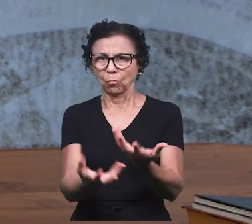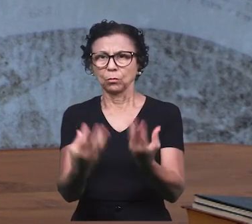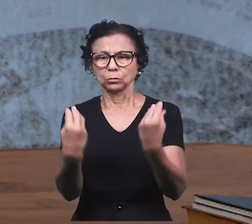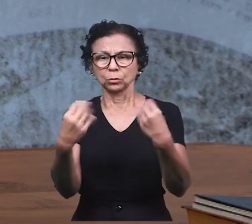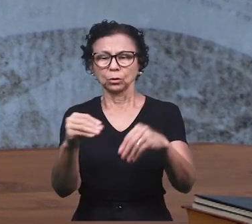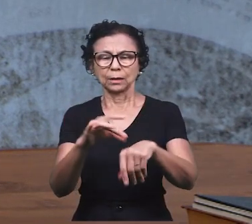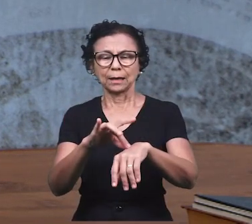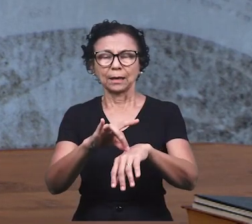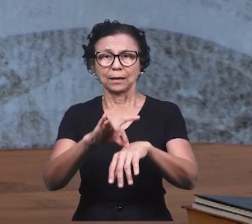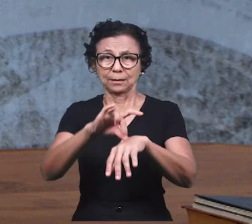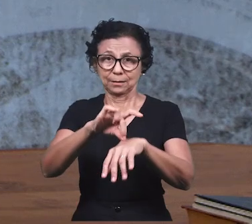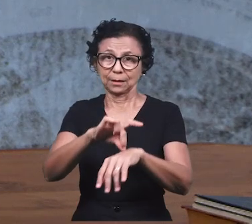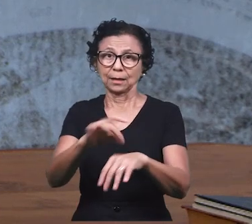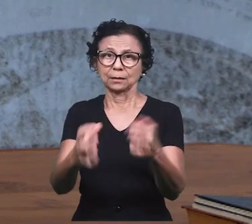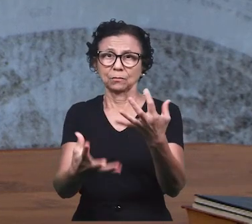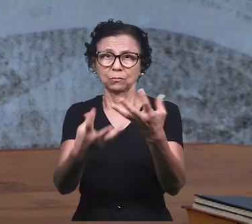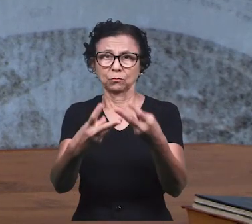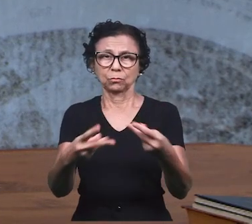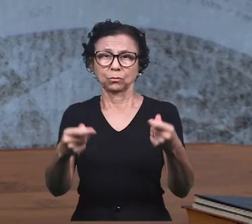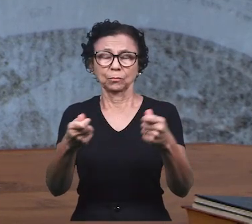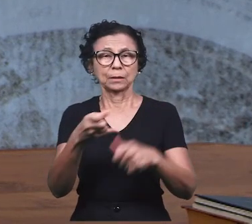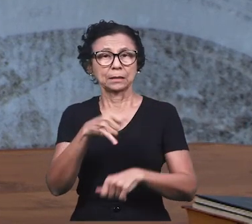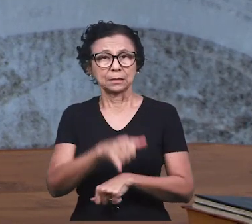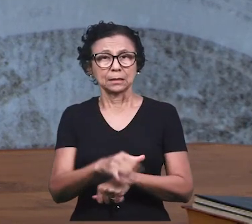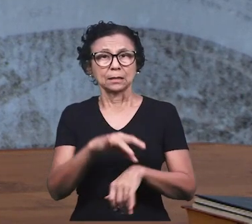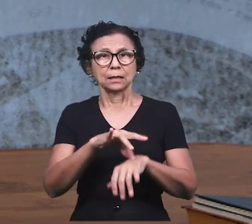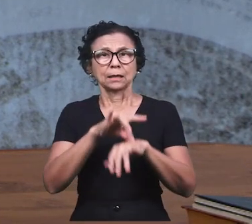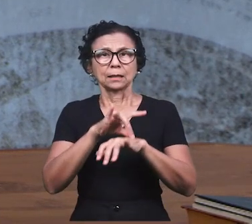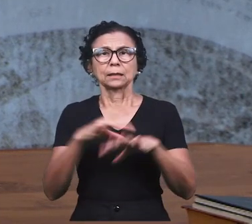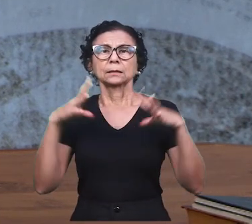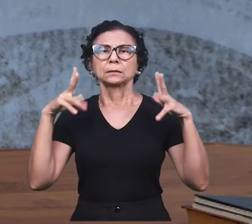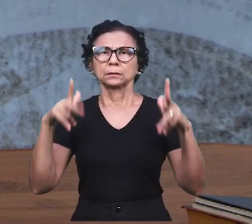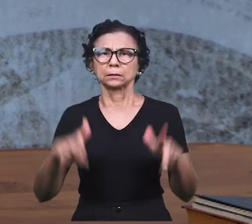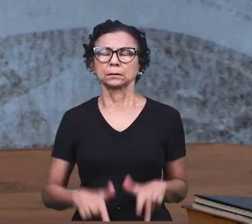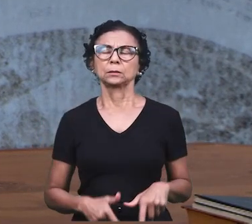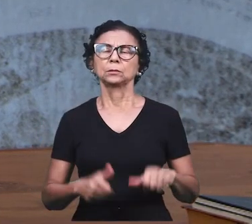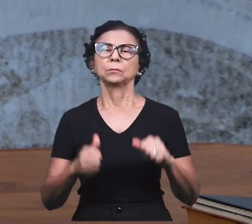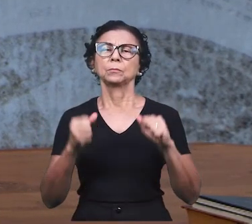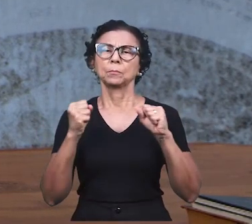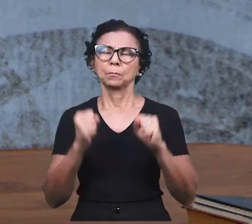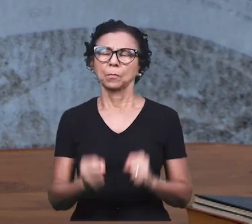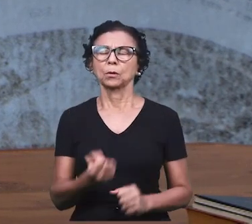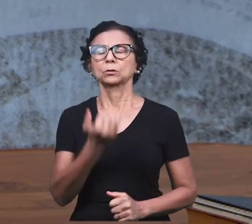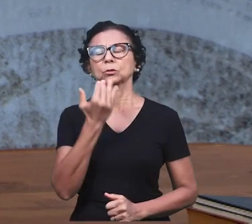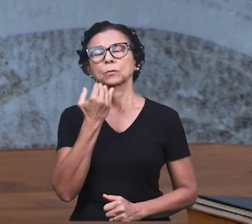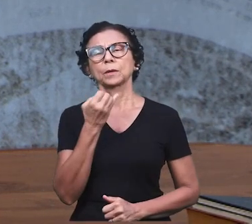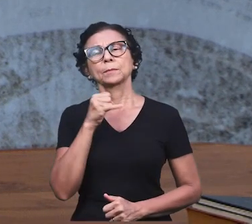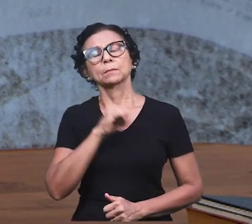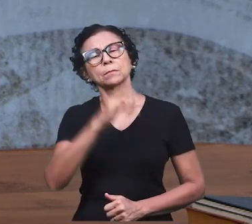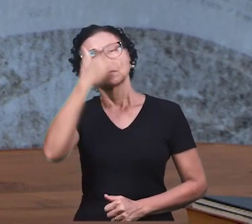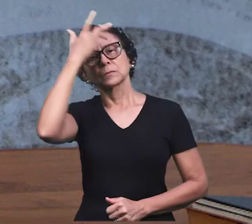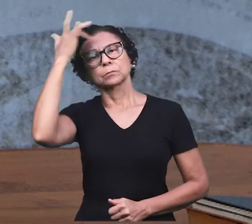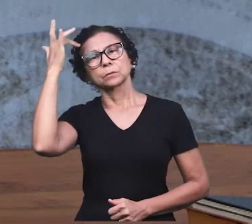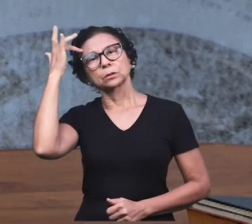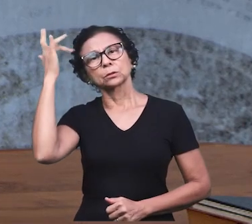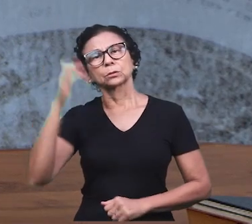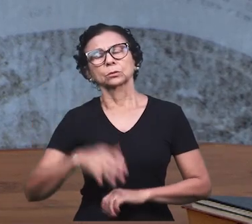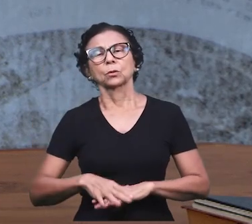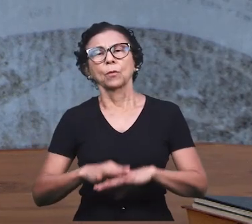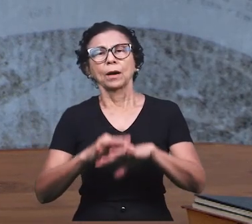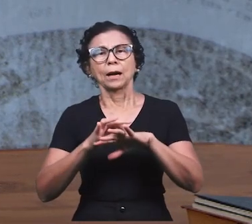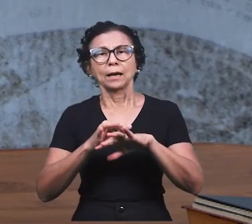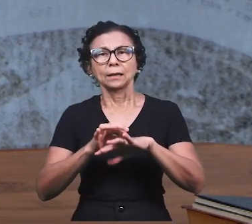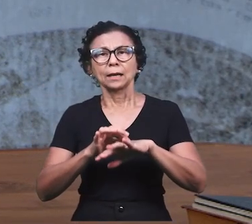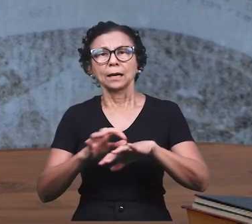que estiver limpo comerá dela. Porém, se alguma pessoa comer a carne do